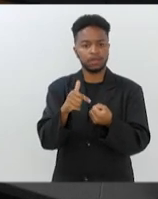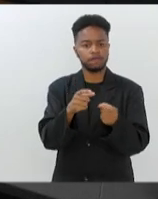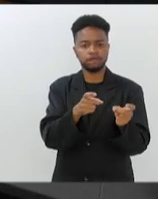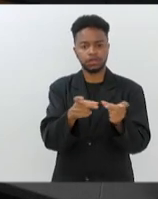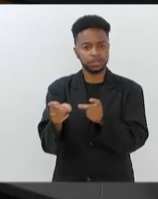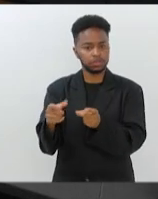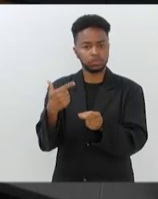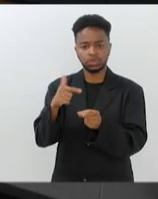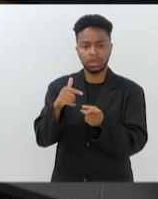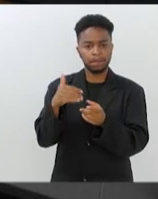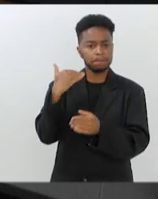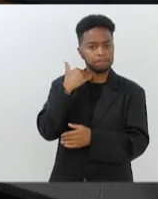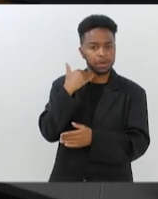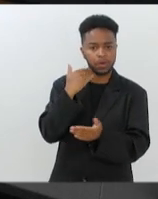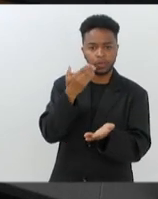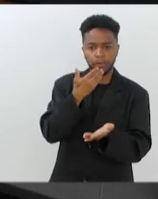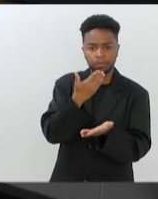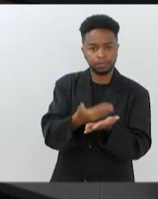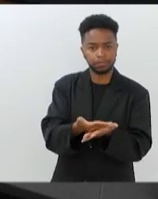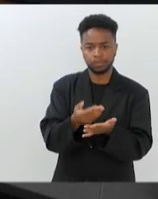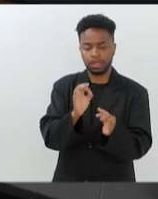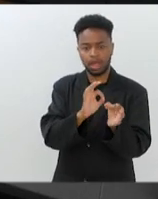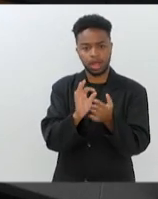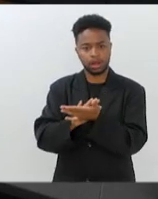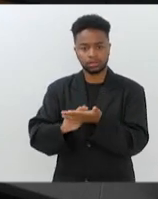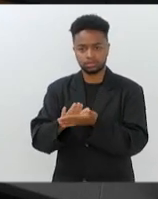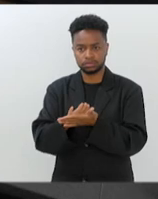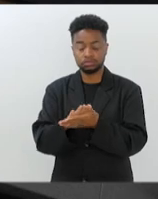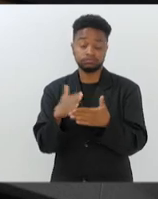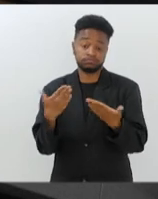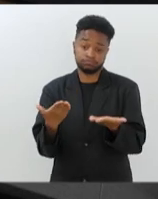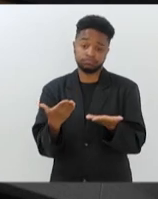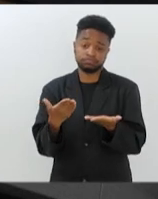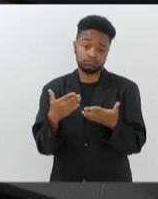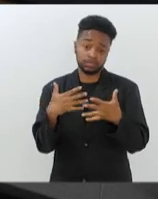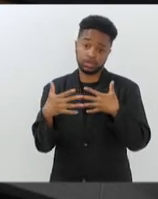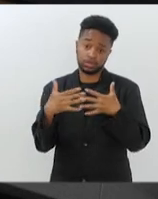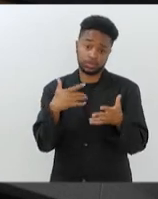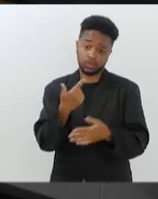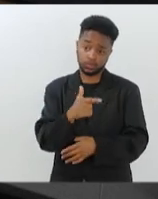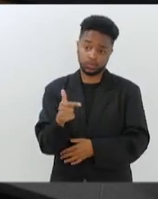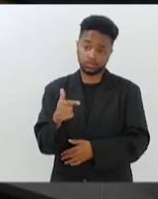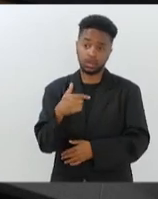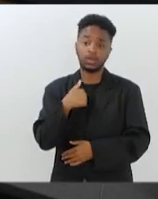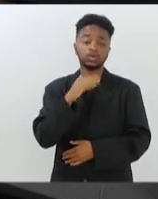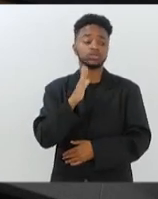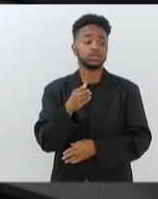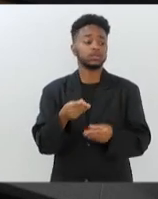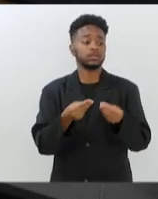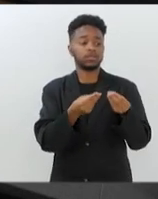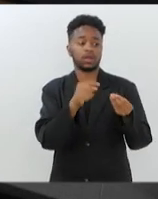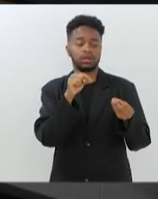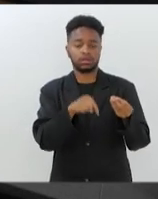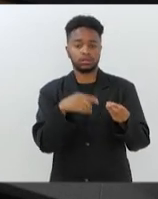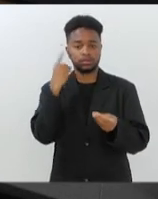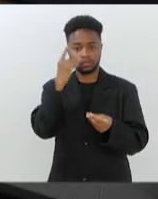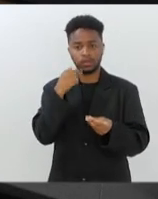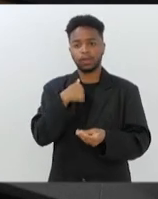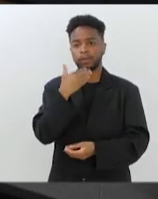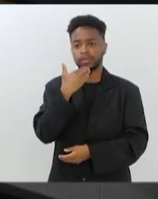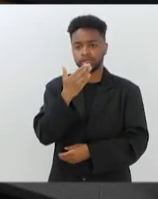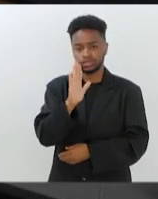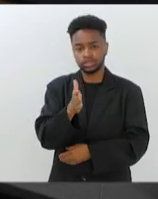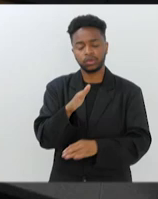ordem bancária não tem nada iso é a transparência isso tudo Eu já tô encaminhando aqui Deputado Já pedi os seis as